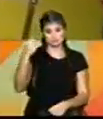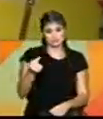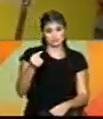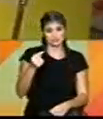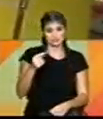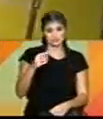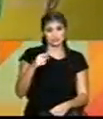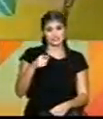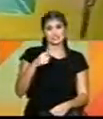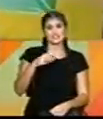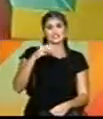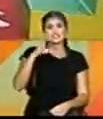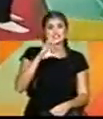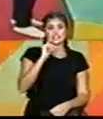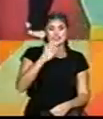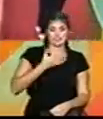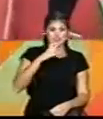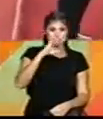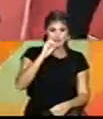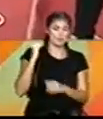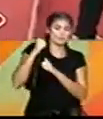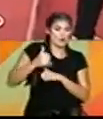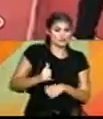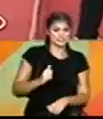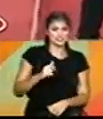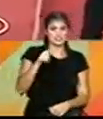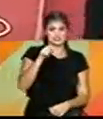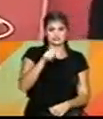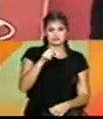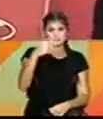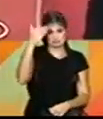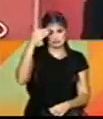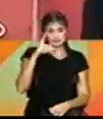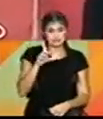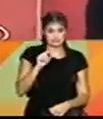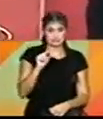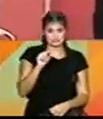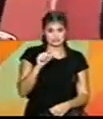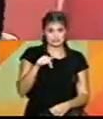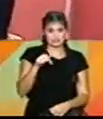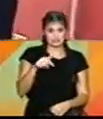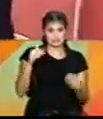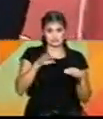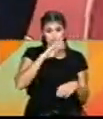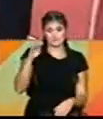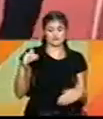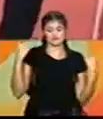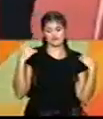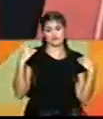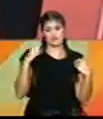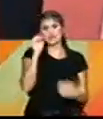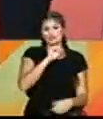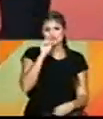de hidroginástica, de bócia, de senior gym, aqui na Academia de Ginástica. Também a